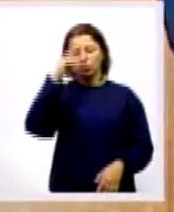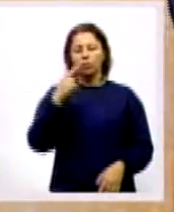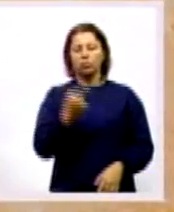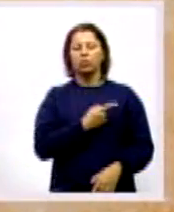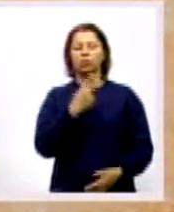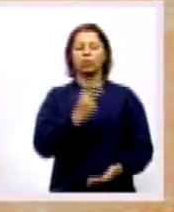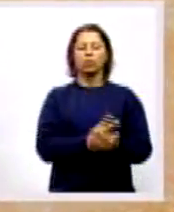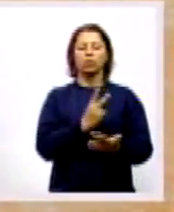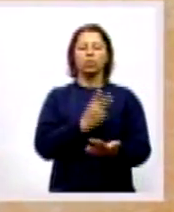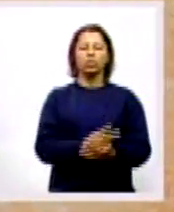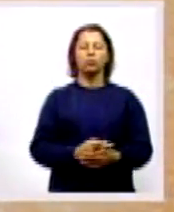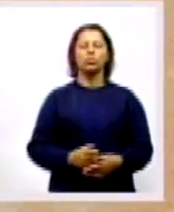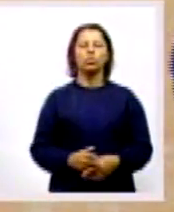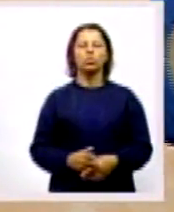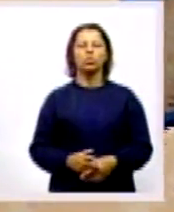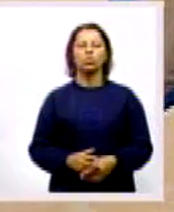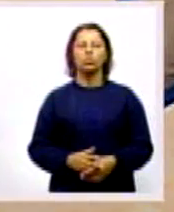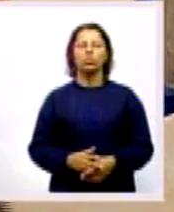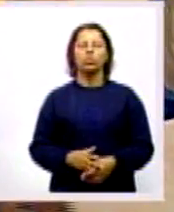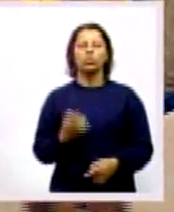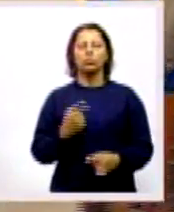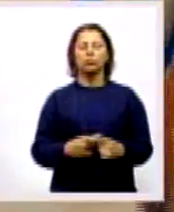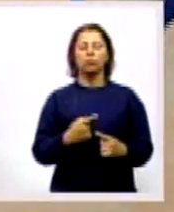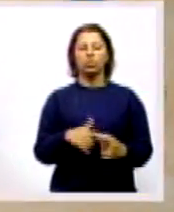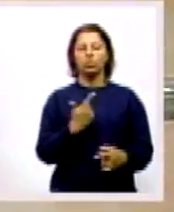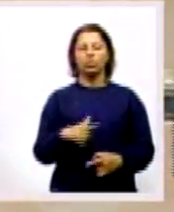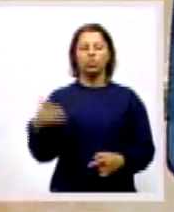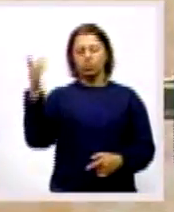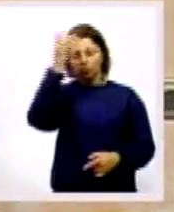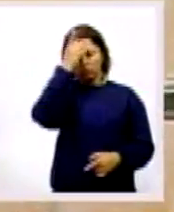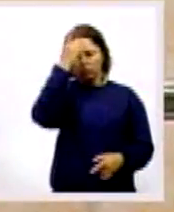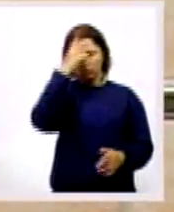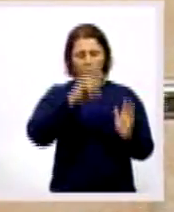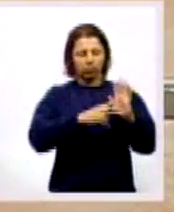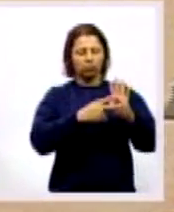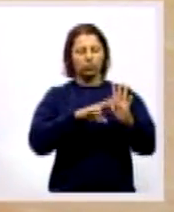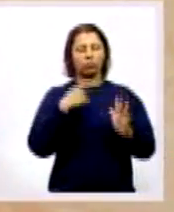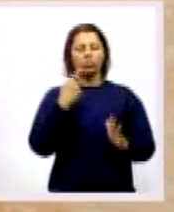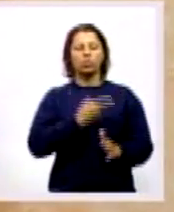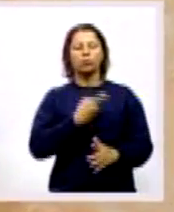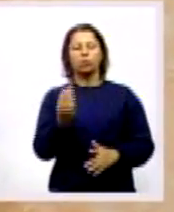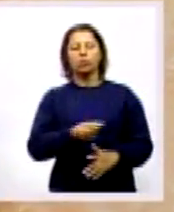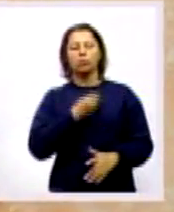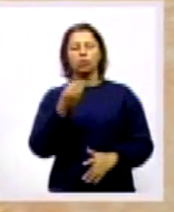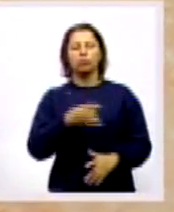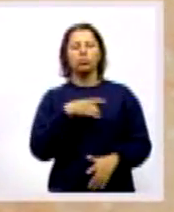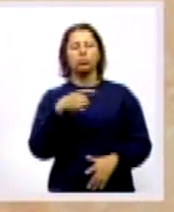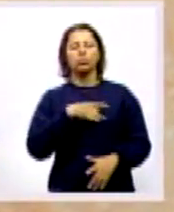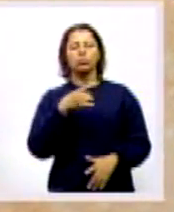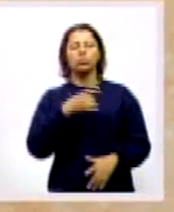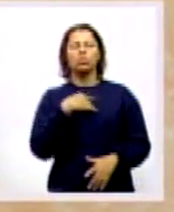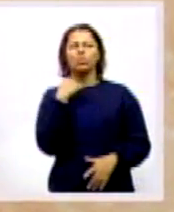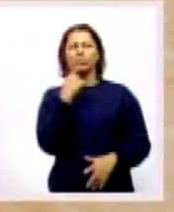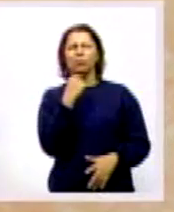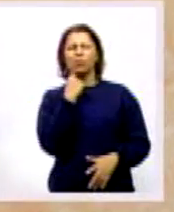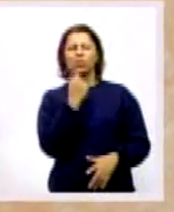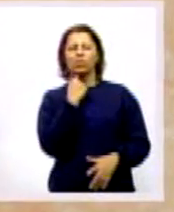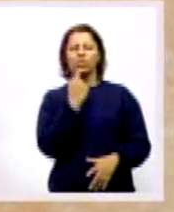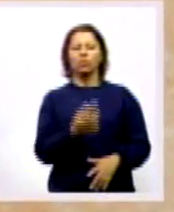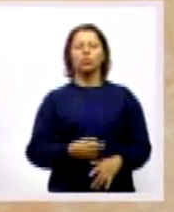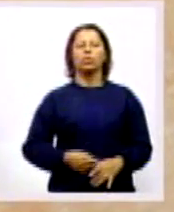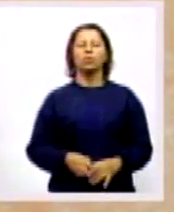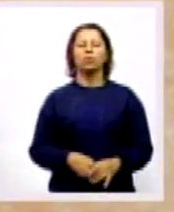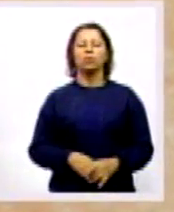mesmos. A ação inconsciente é aquela ação que nos entrega ao processo do medo, da insegurança.